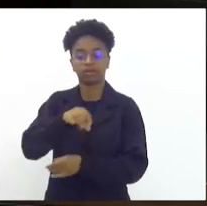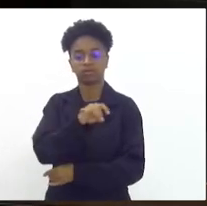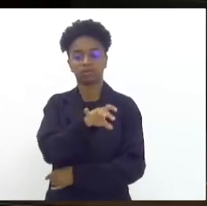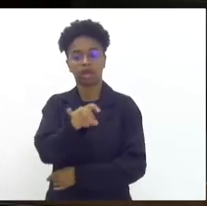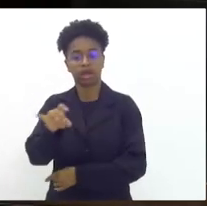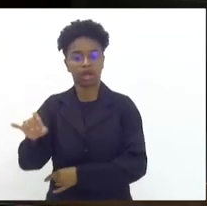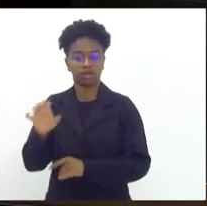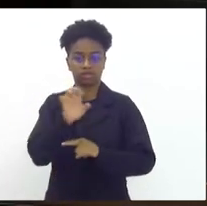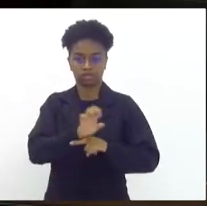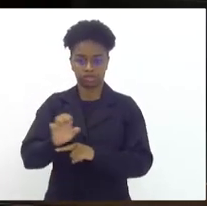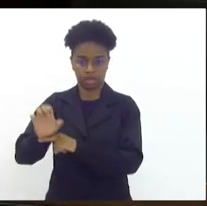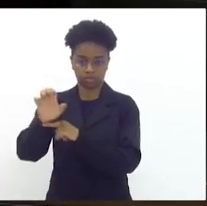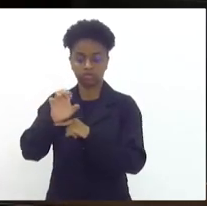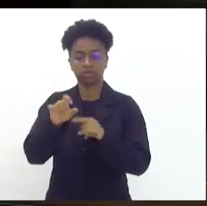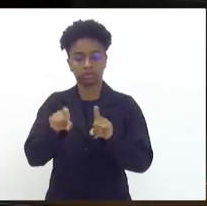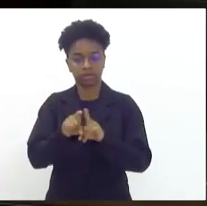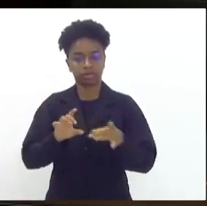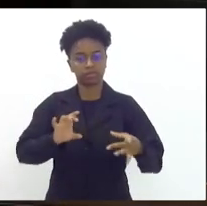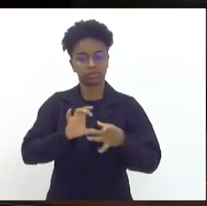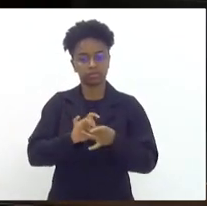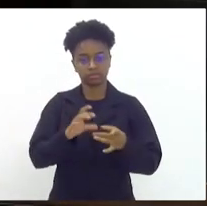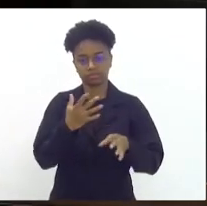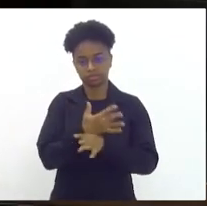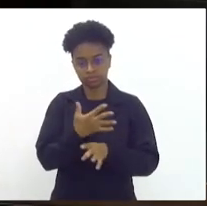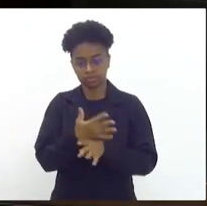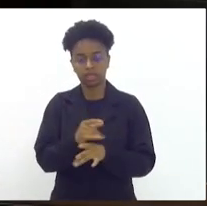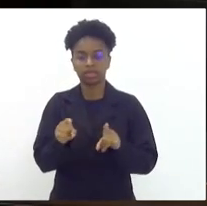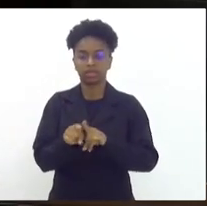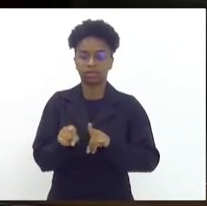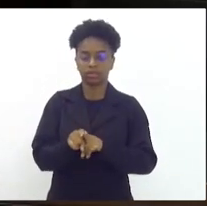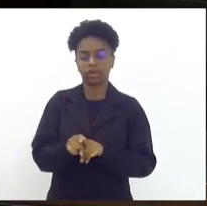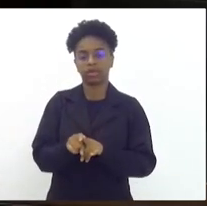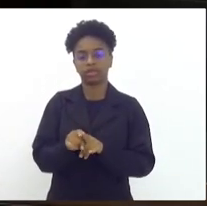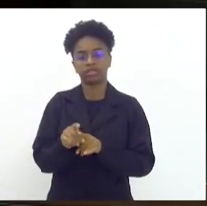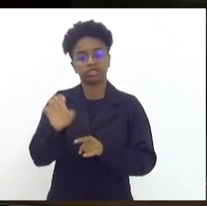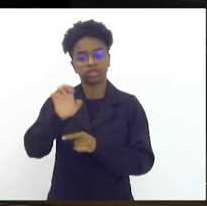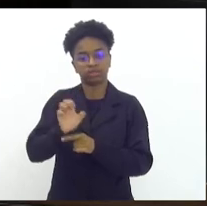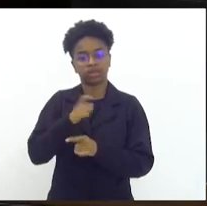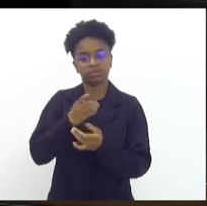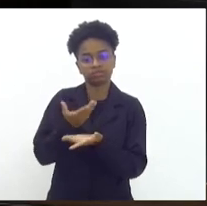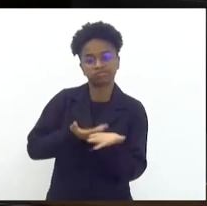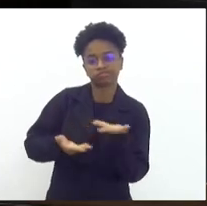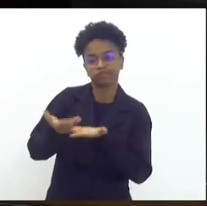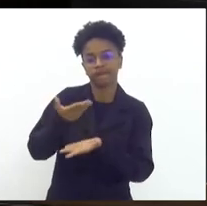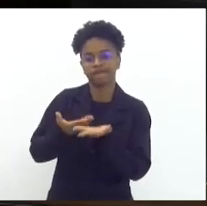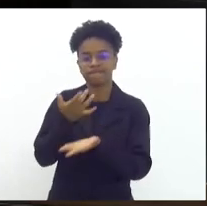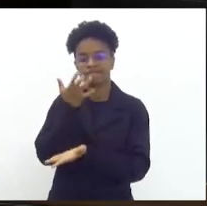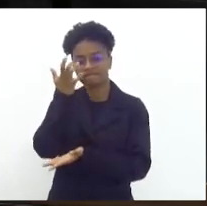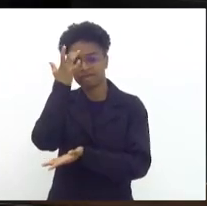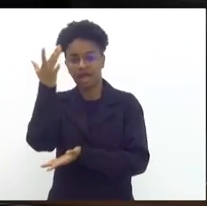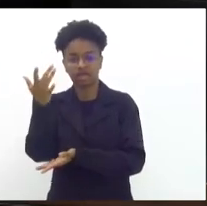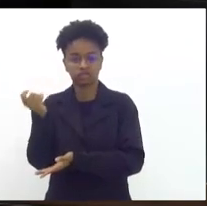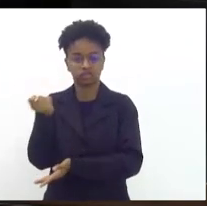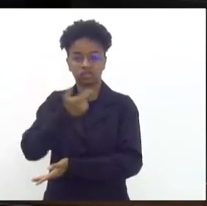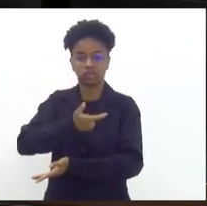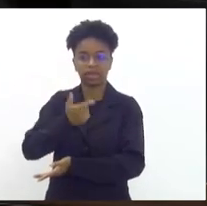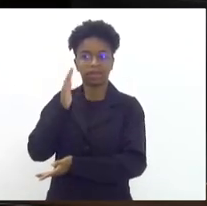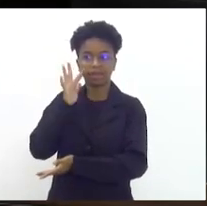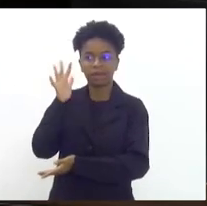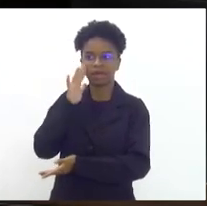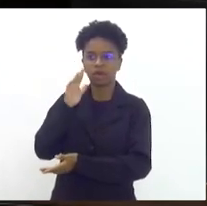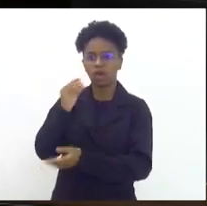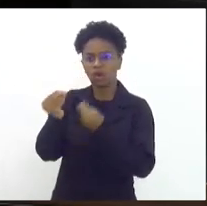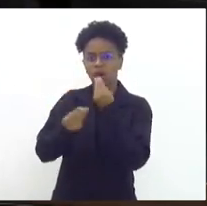estado né os seus municípios e o próprio estado tem normalmente uma relação muito mais fácil do que eu imaginar uma estrutura